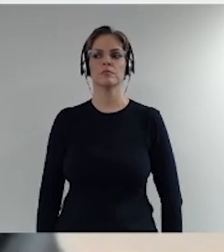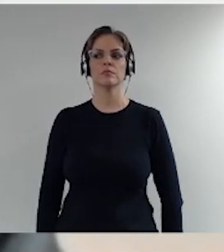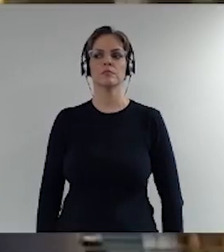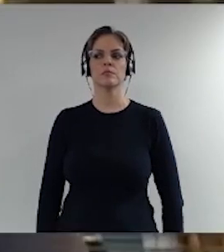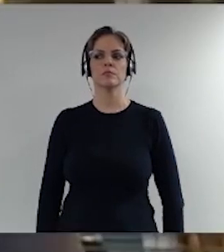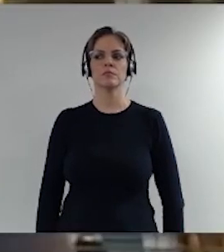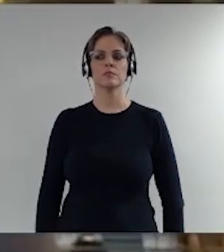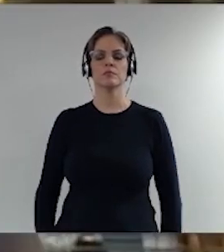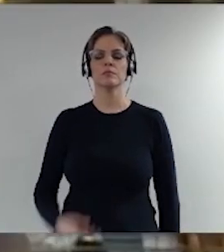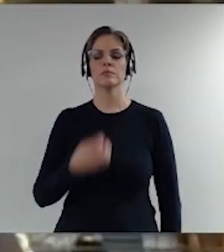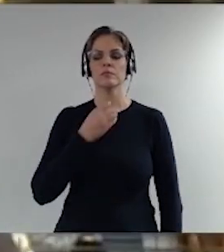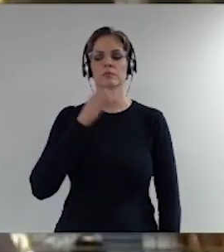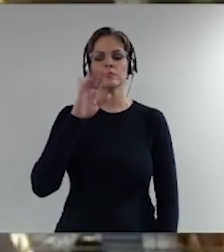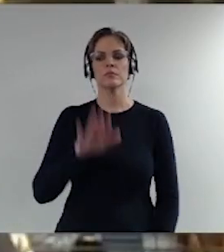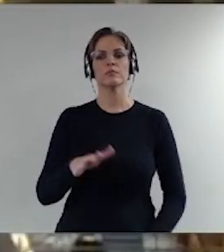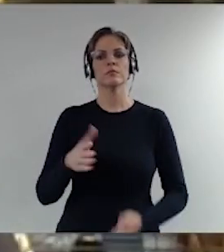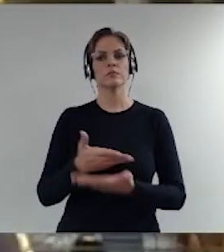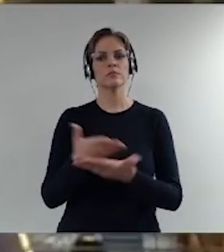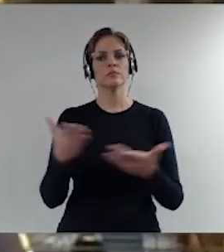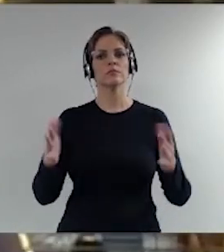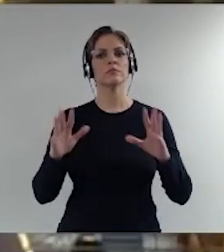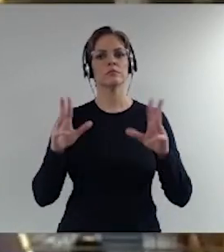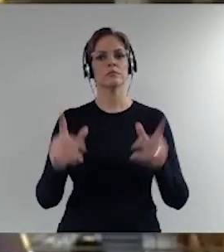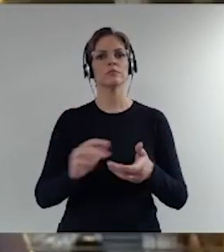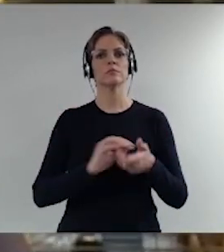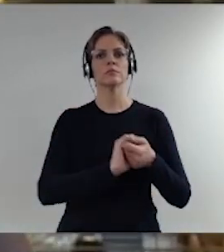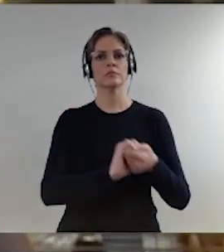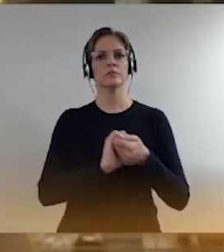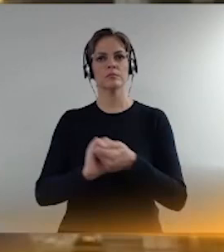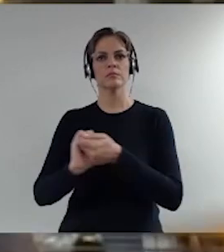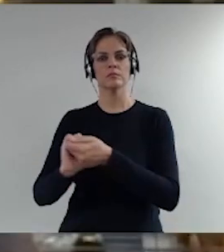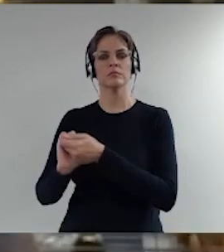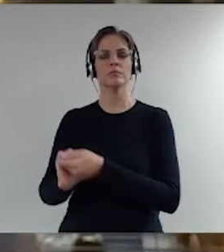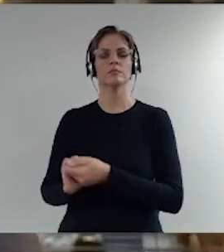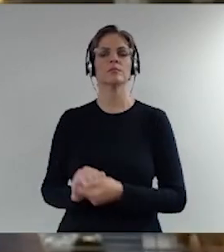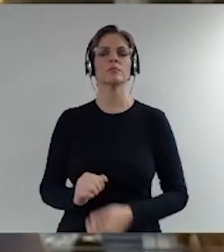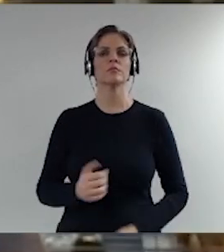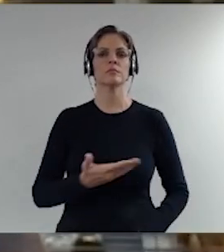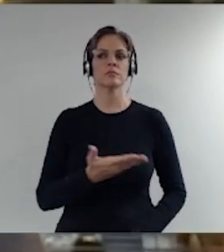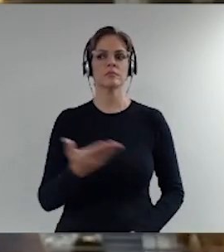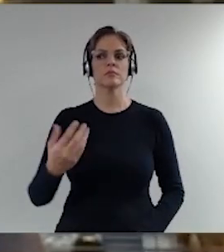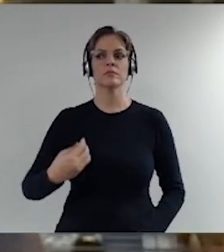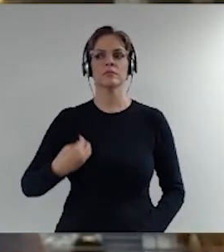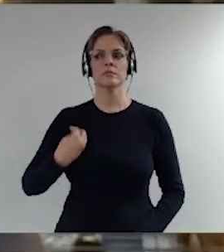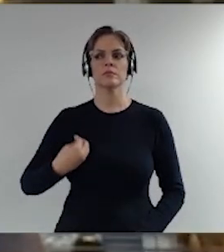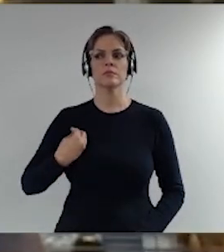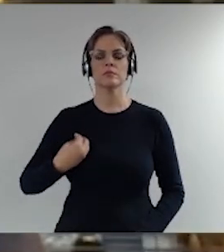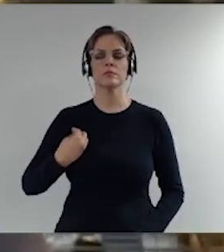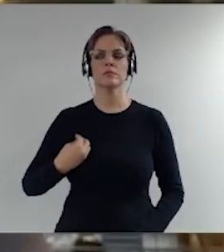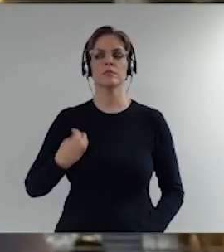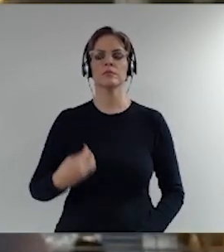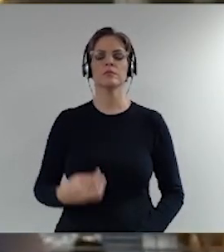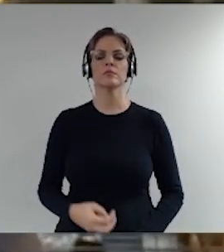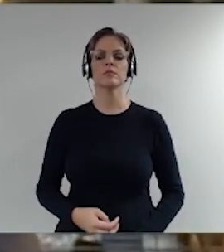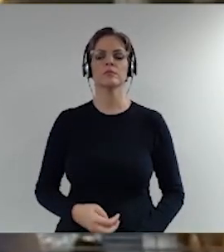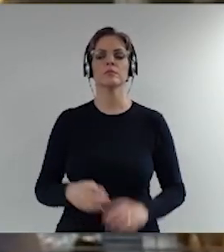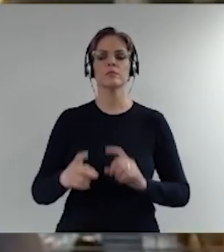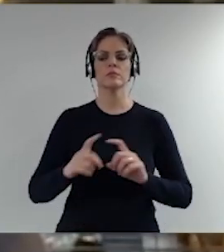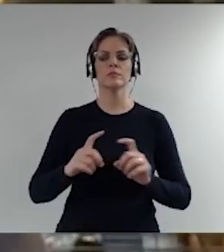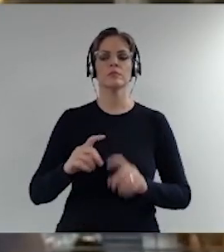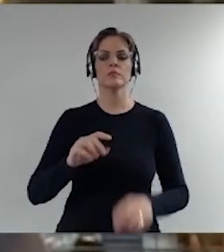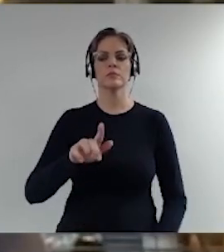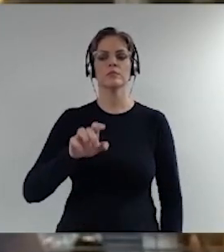Bom, muito boa tarde a todos os colegas. Cumprimento o nosso moderador, o Dr.